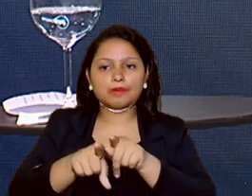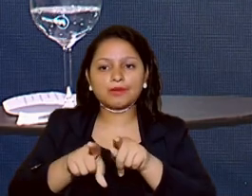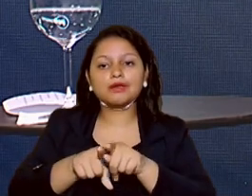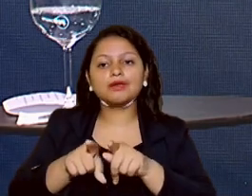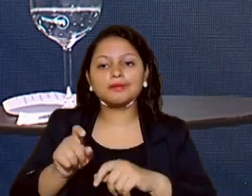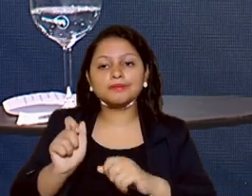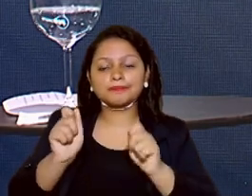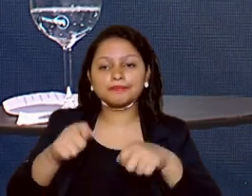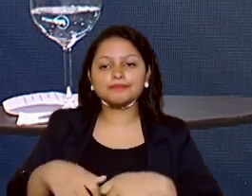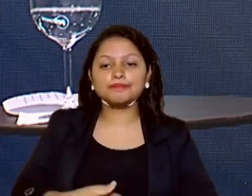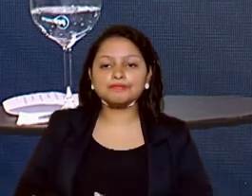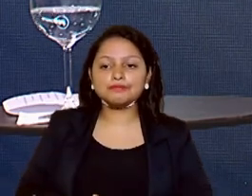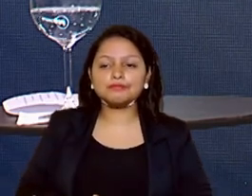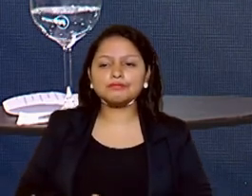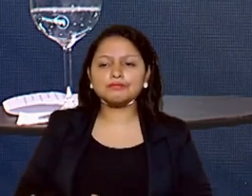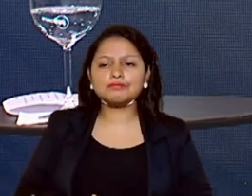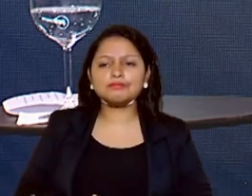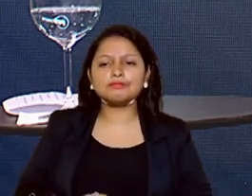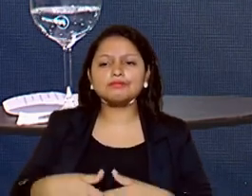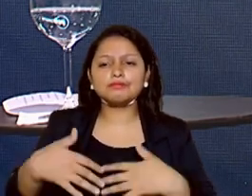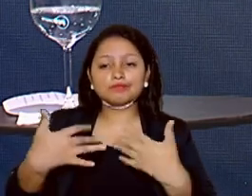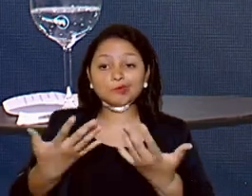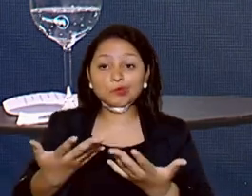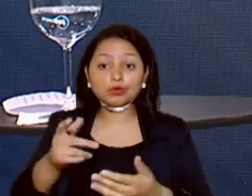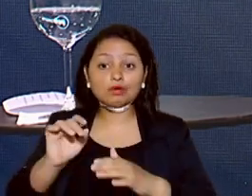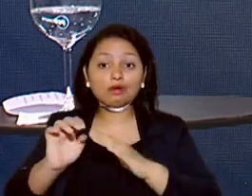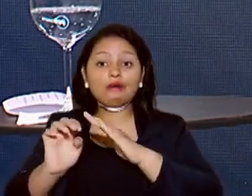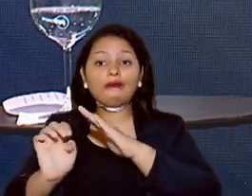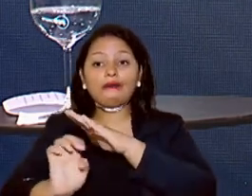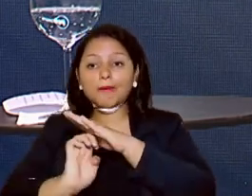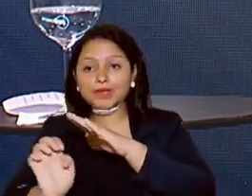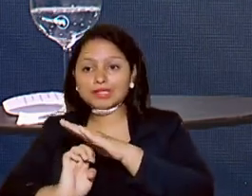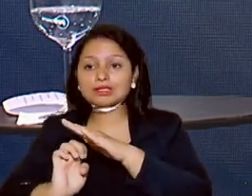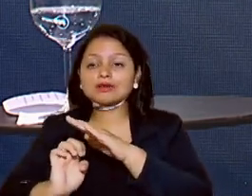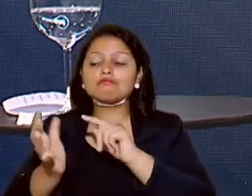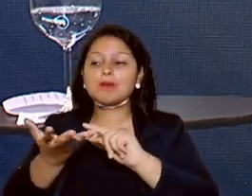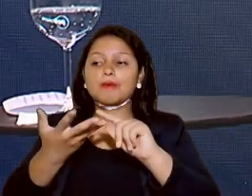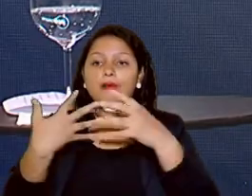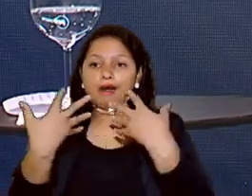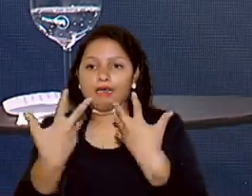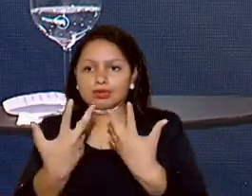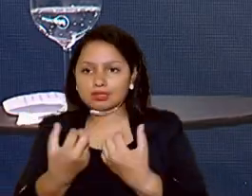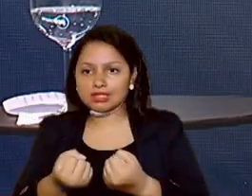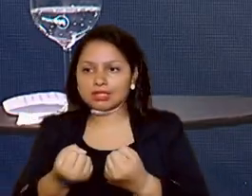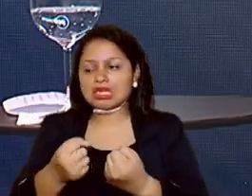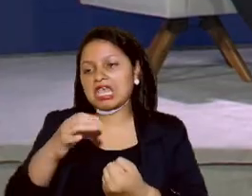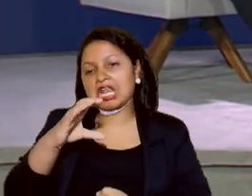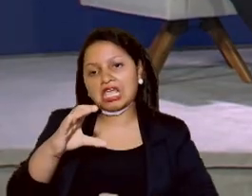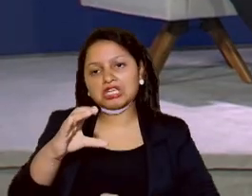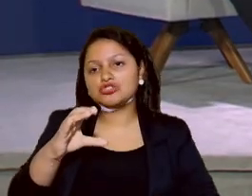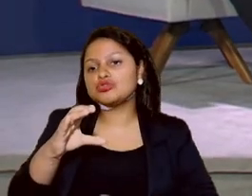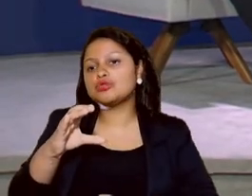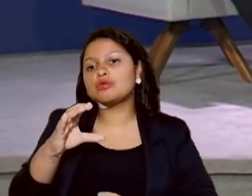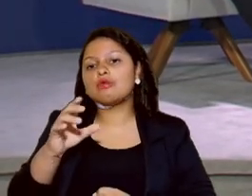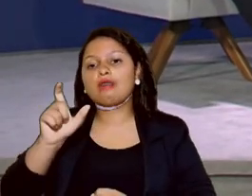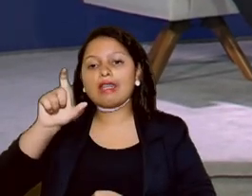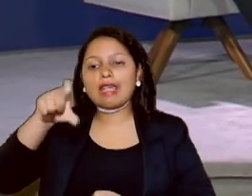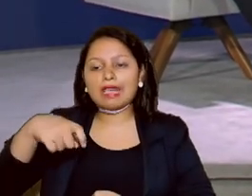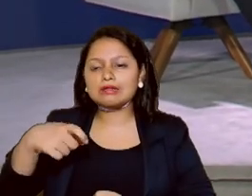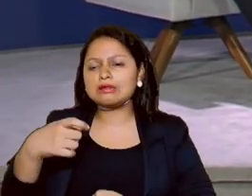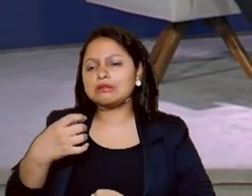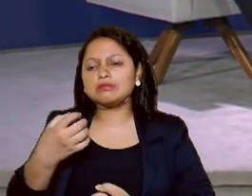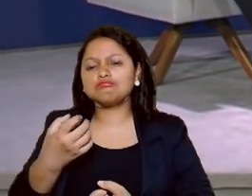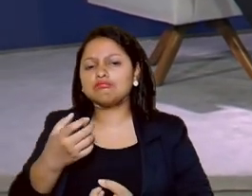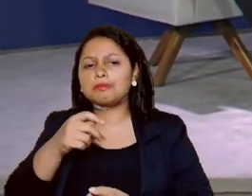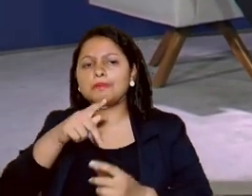quando a indústria adota todos esses formatos de recebimento seja ele o crédito seja ele o cartão de crédito seja ele o pix